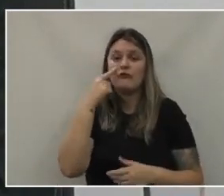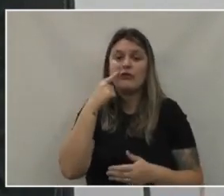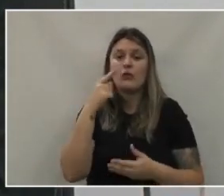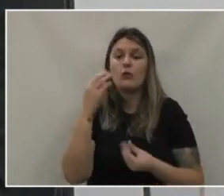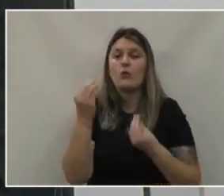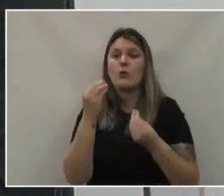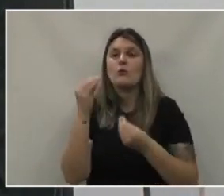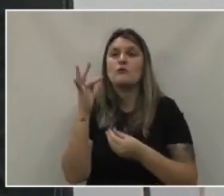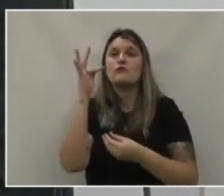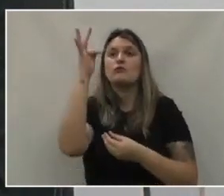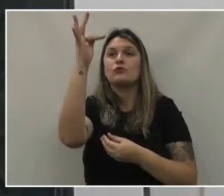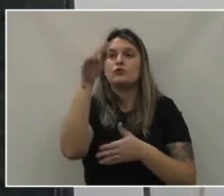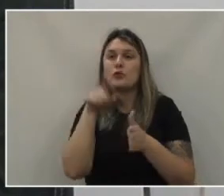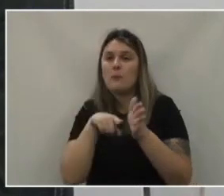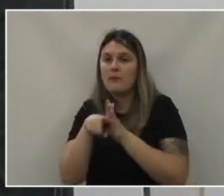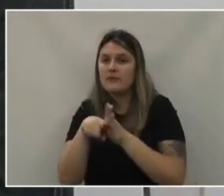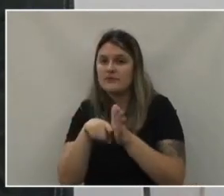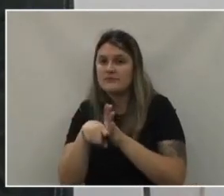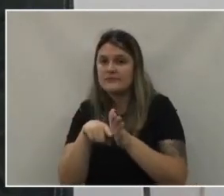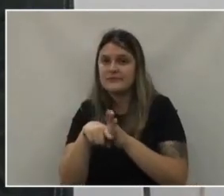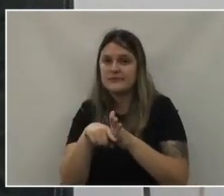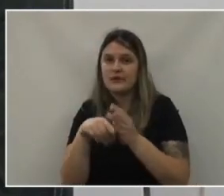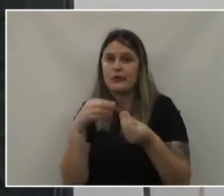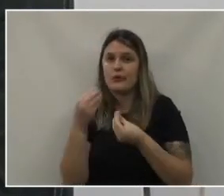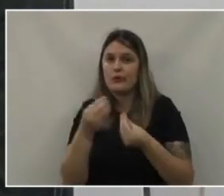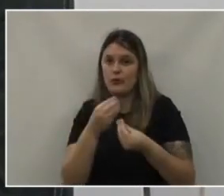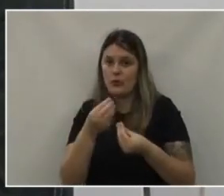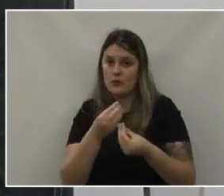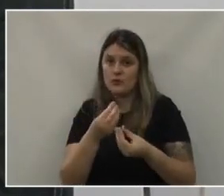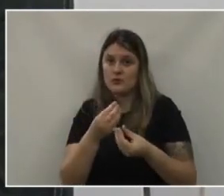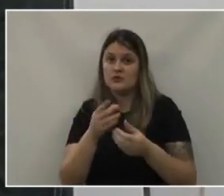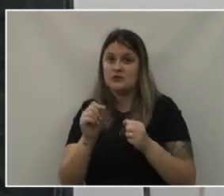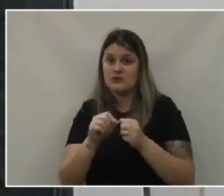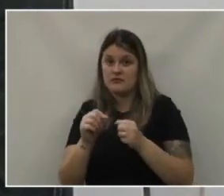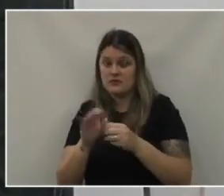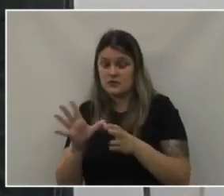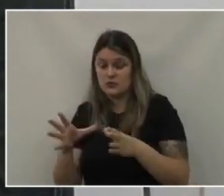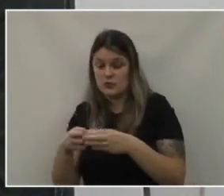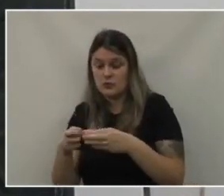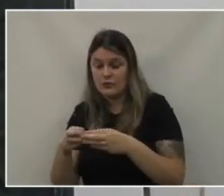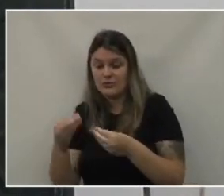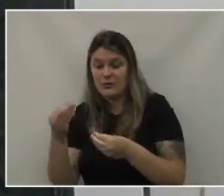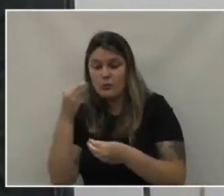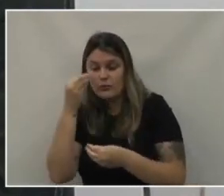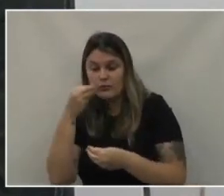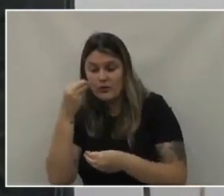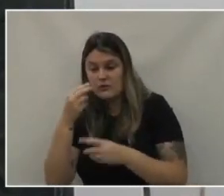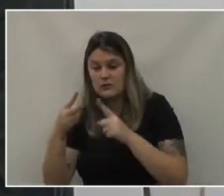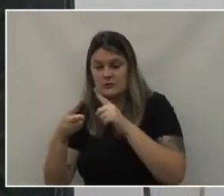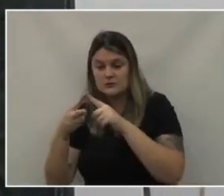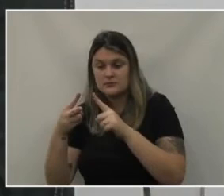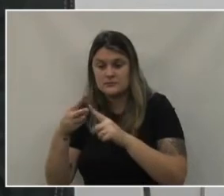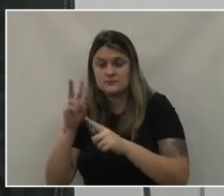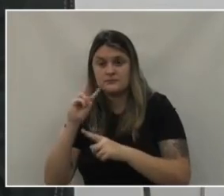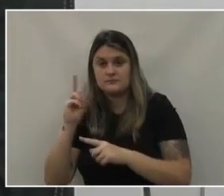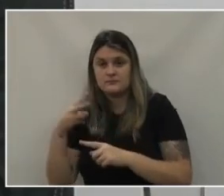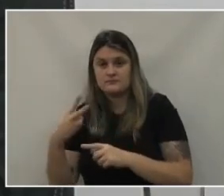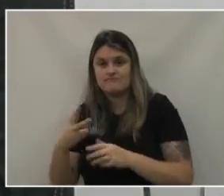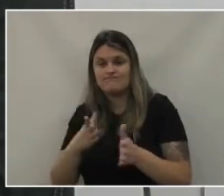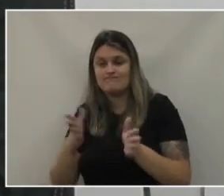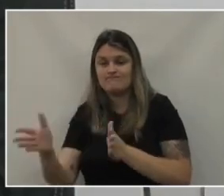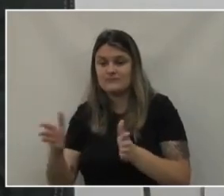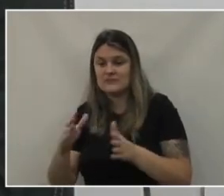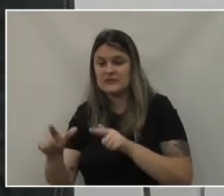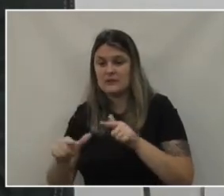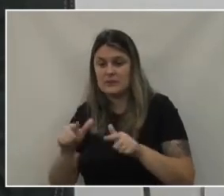devemos apurar na questão do fundo. Foi criada a comissão, dada a oportunidade a 2 vereadores a condução dos